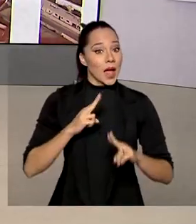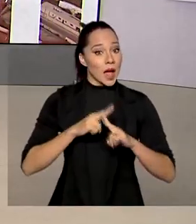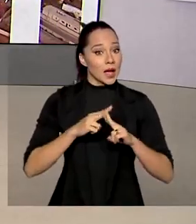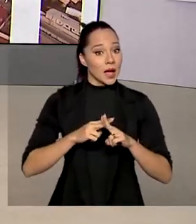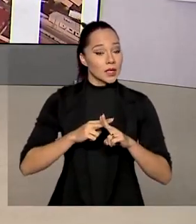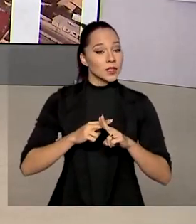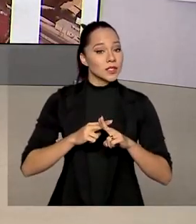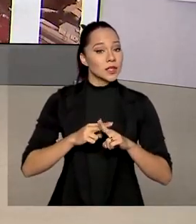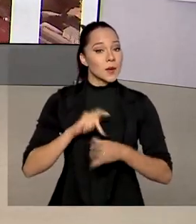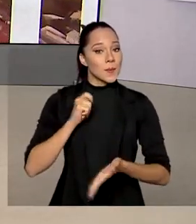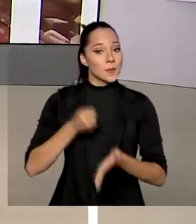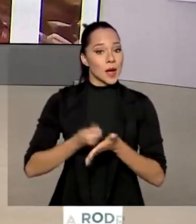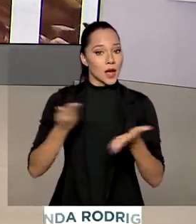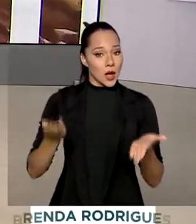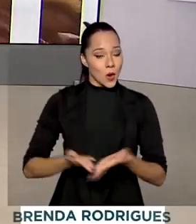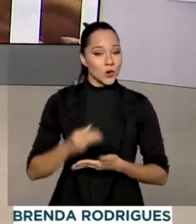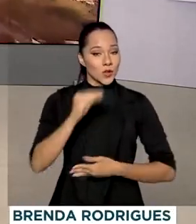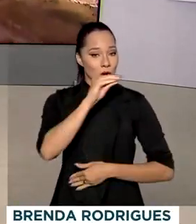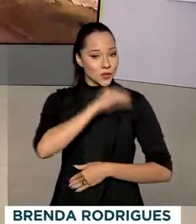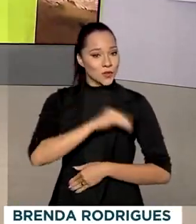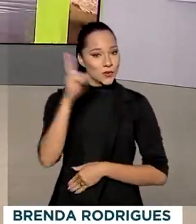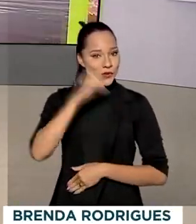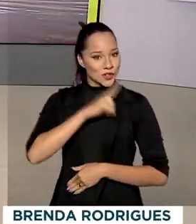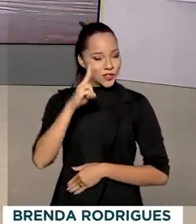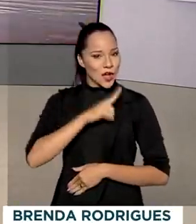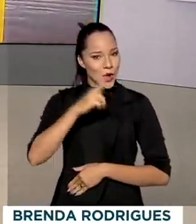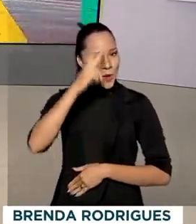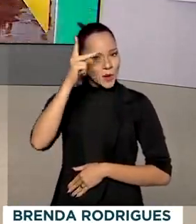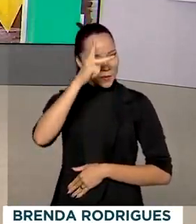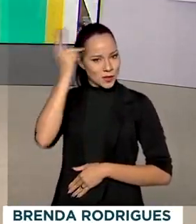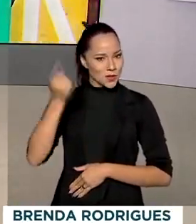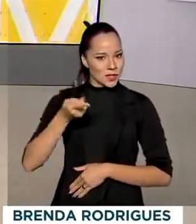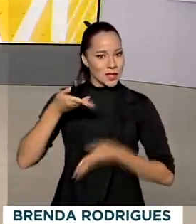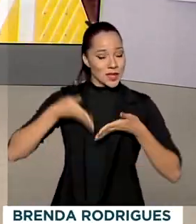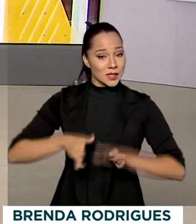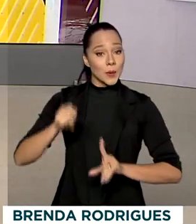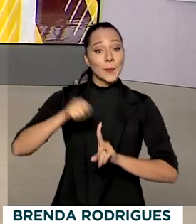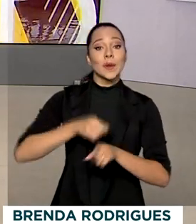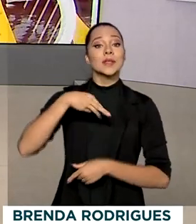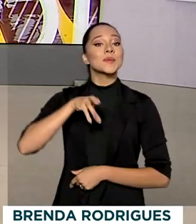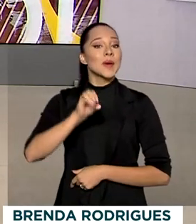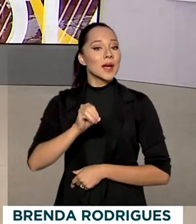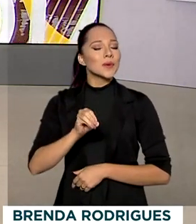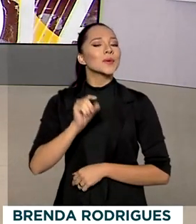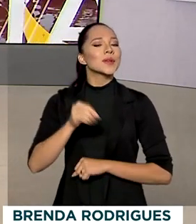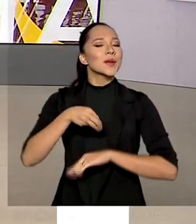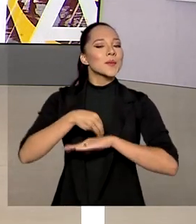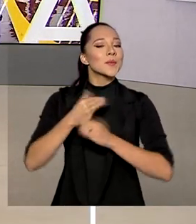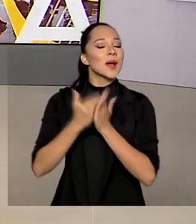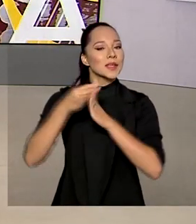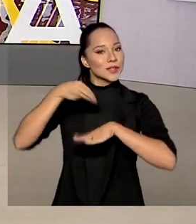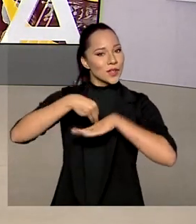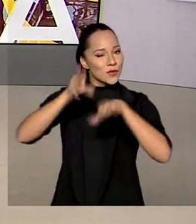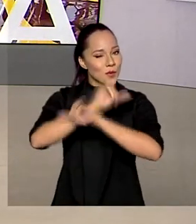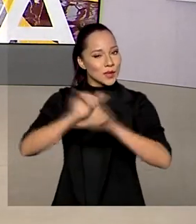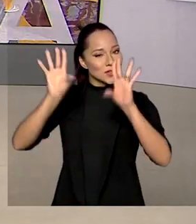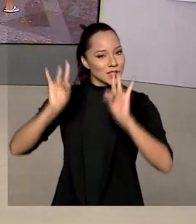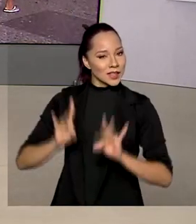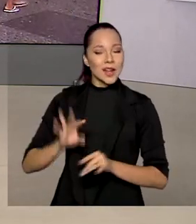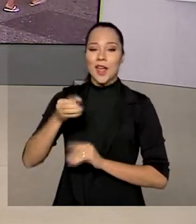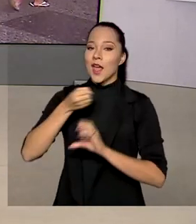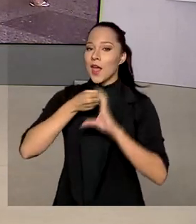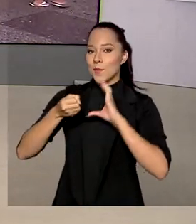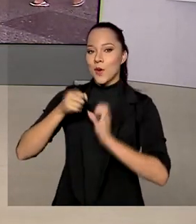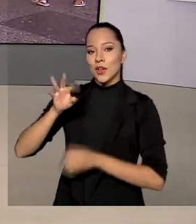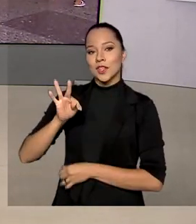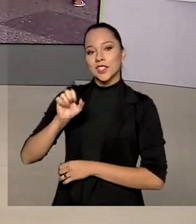A Caixa Econômica Federal paga hoje o auxílio emergencial para beneficiários nascidos em maio. Quem tem mais informações sobre esse assunto é o